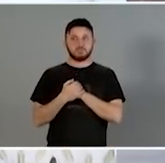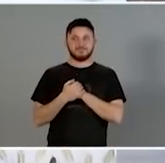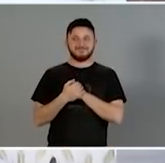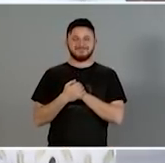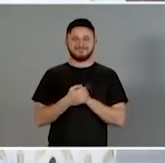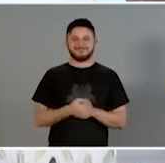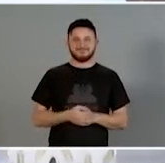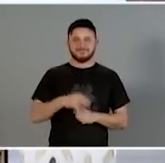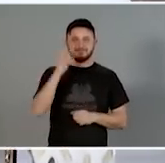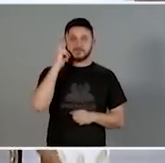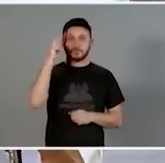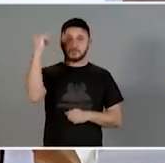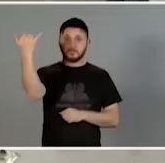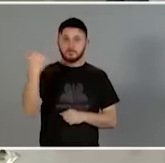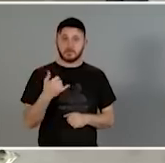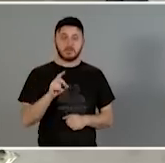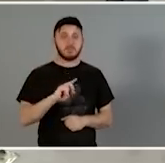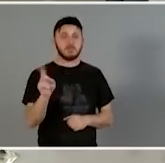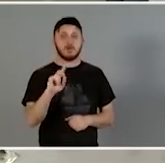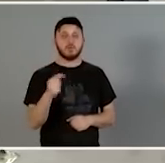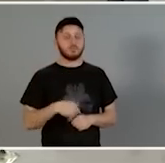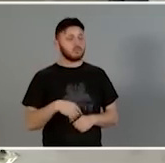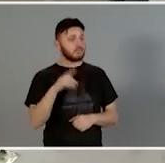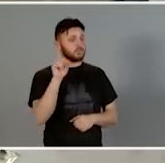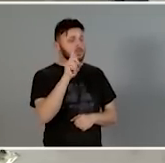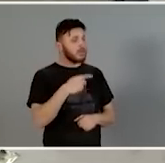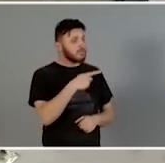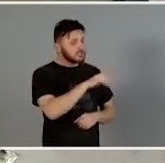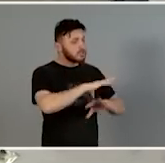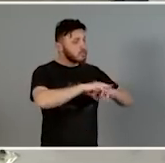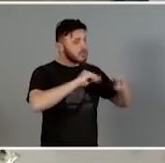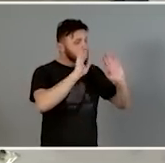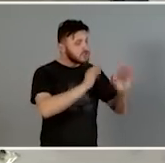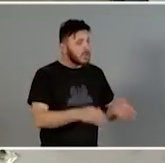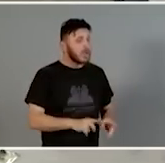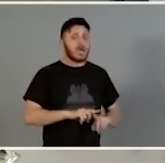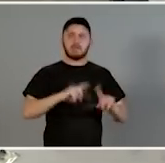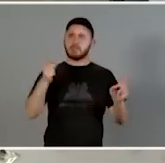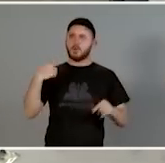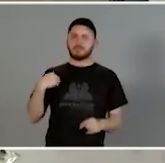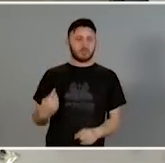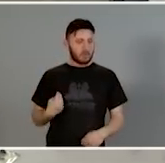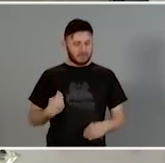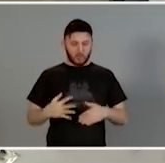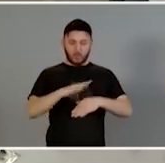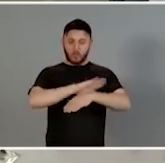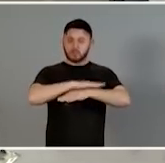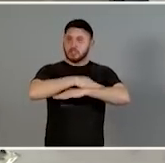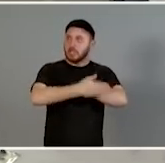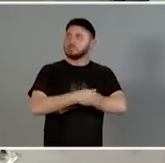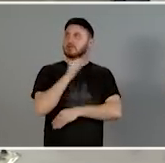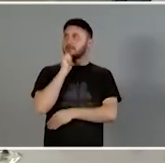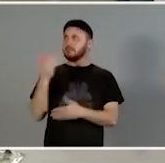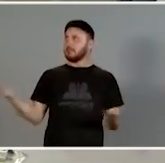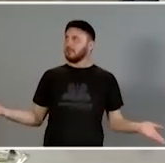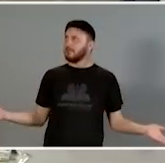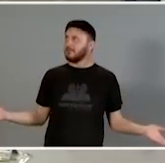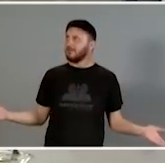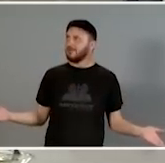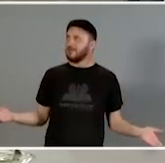e o Senhor está dizendo: não, você já está curado. Não, mas eu estou lá com o gesso.